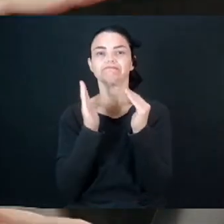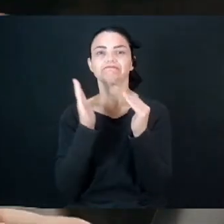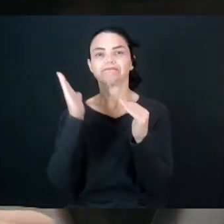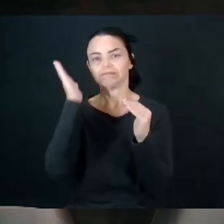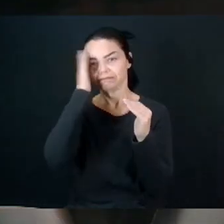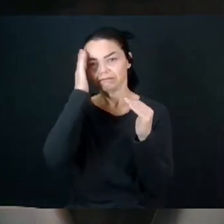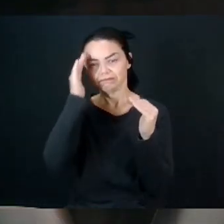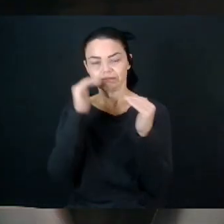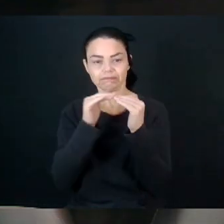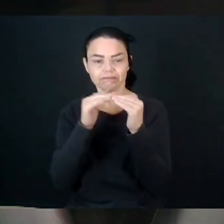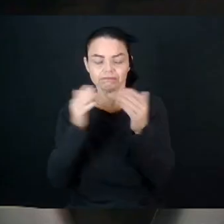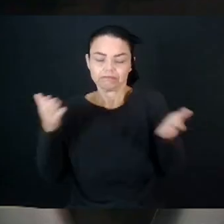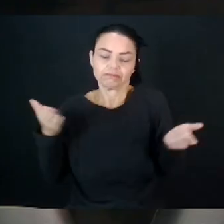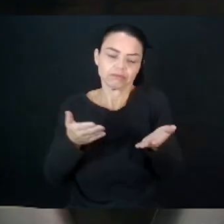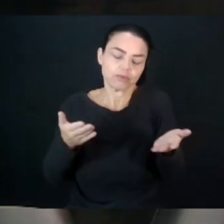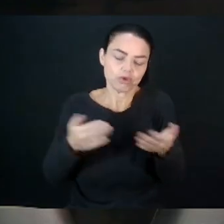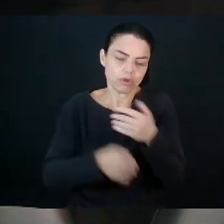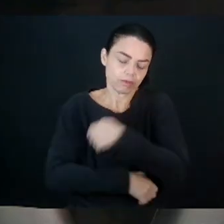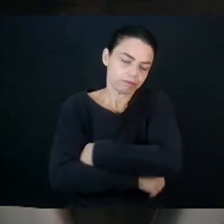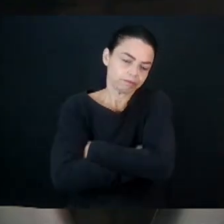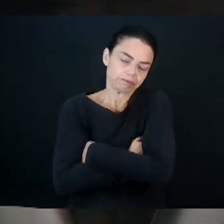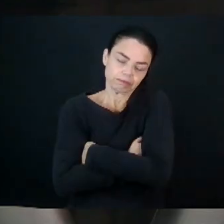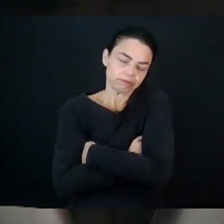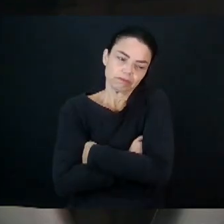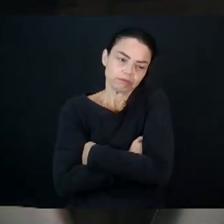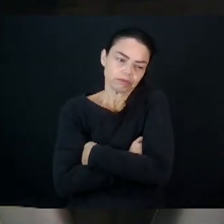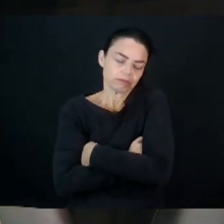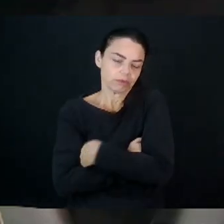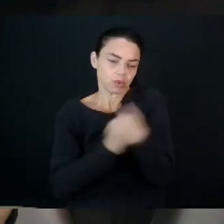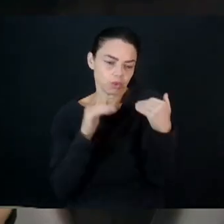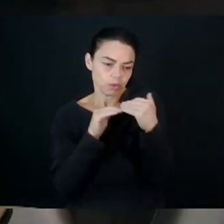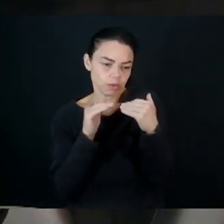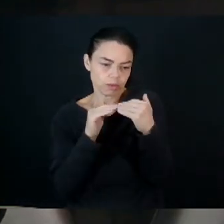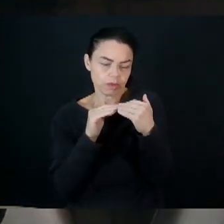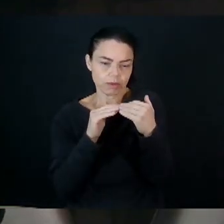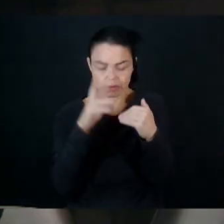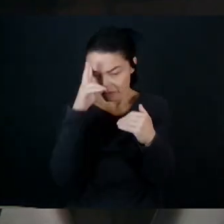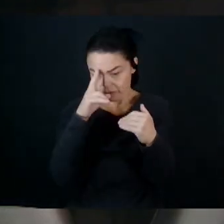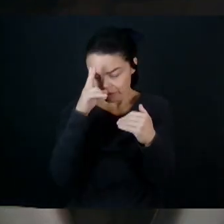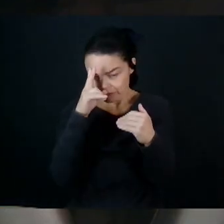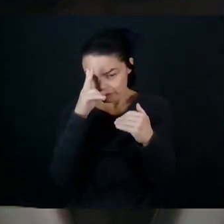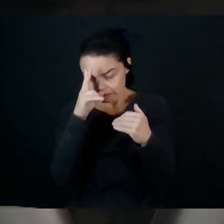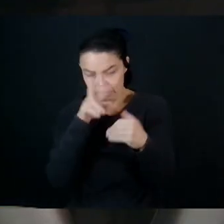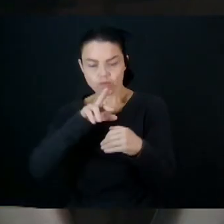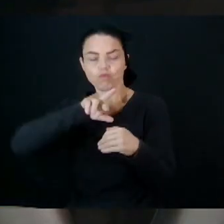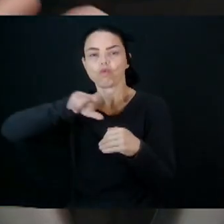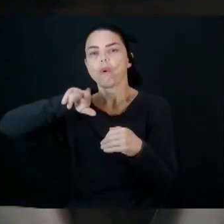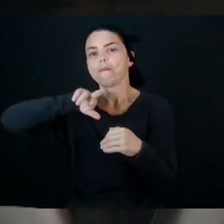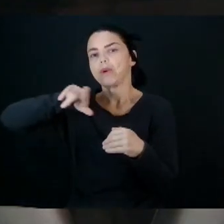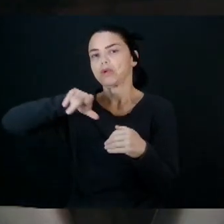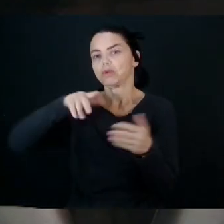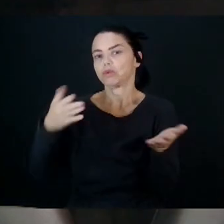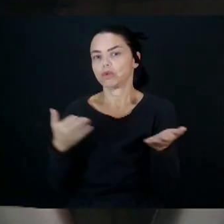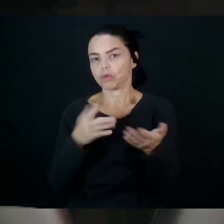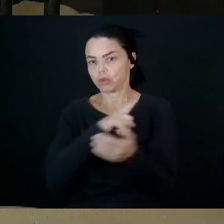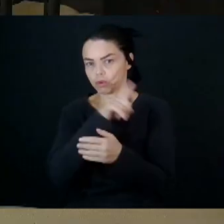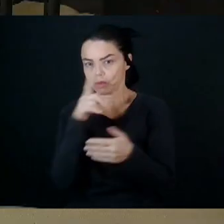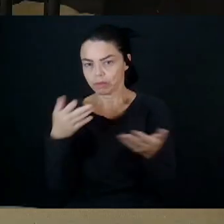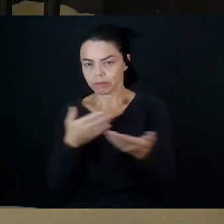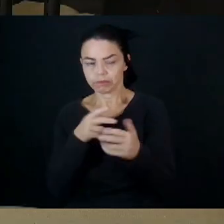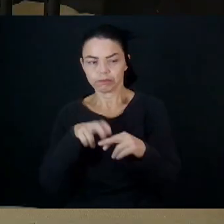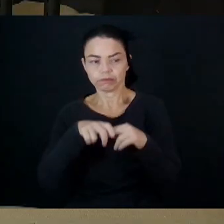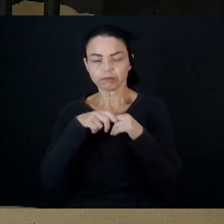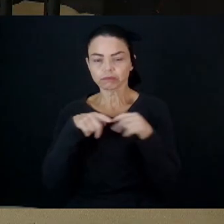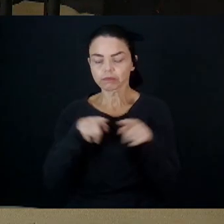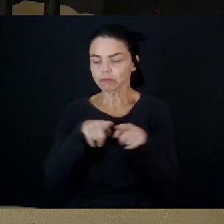nesse momento atual da tua vida. Então, tu vê aquela situação de uma forma diferente, né? Por isso também que